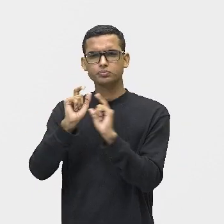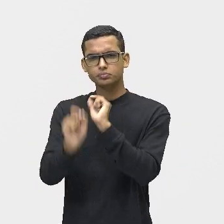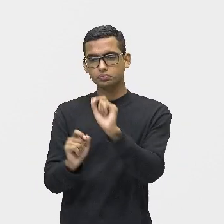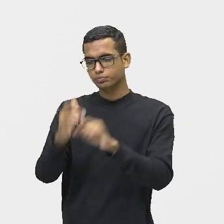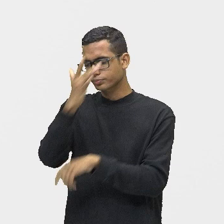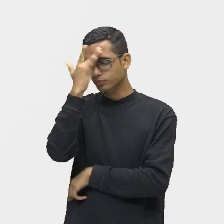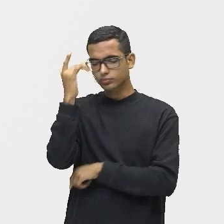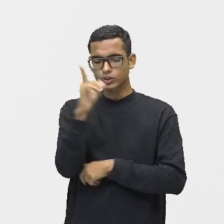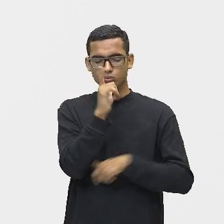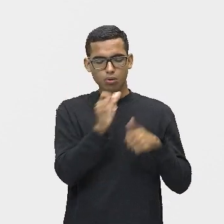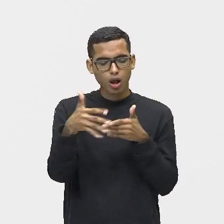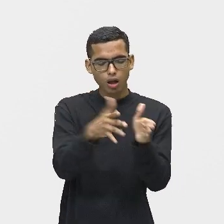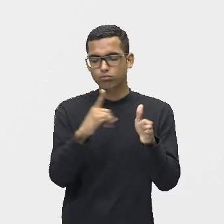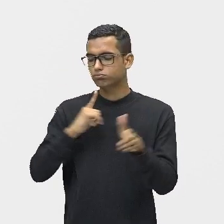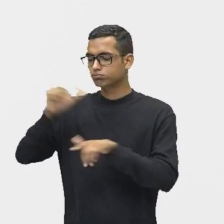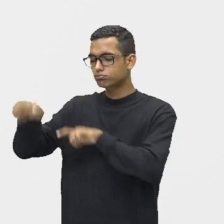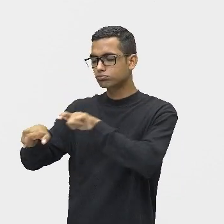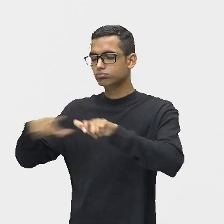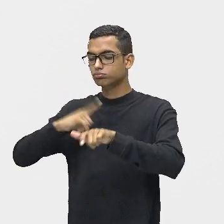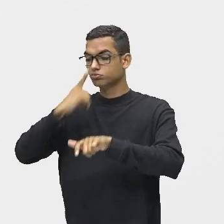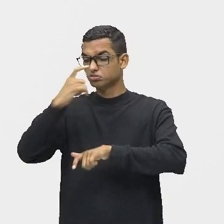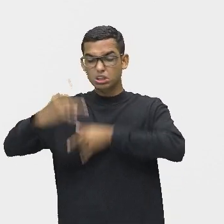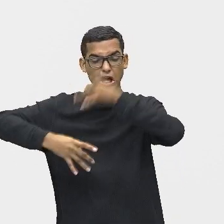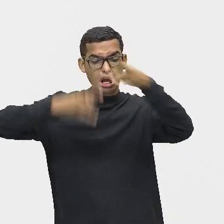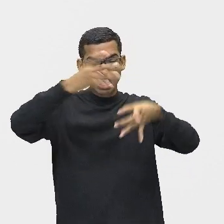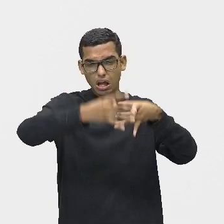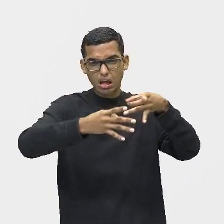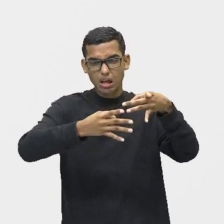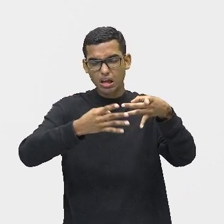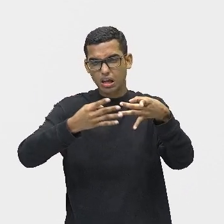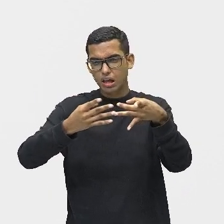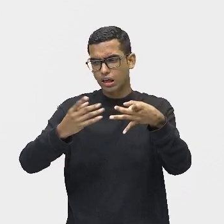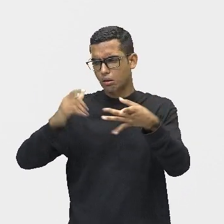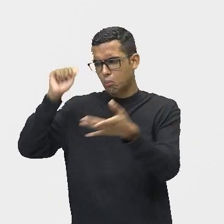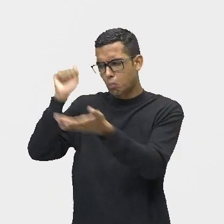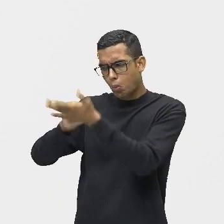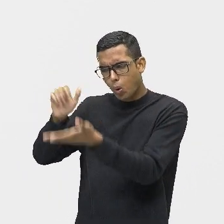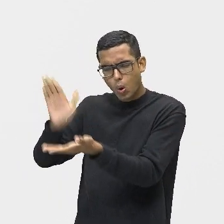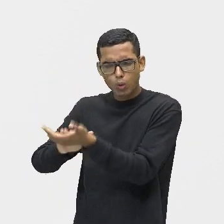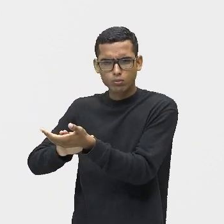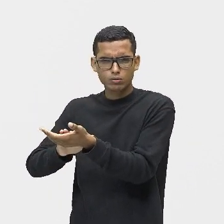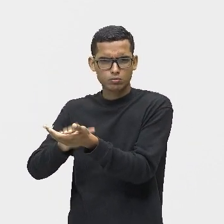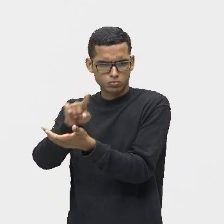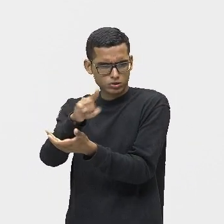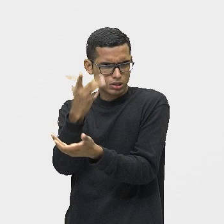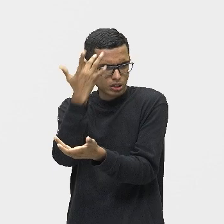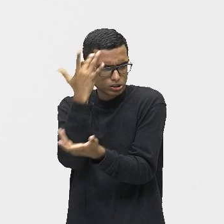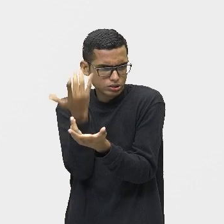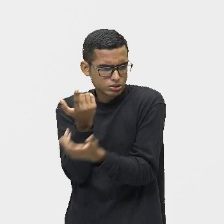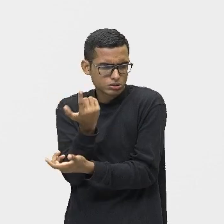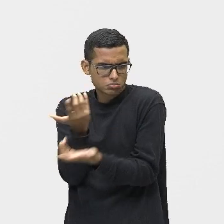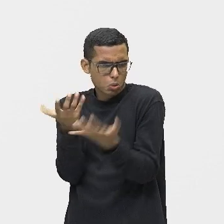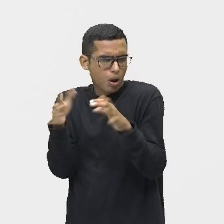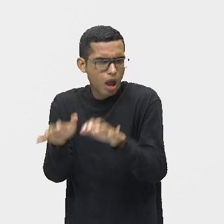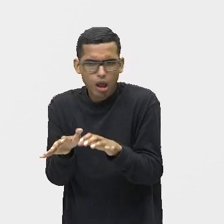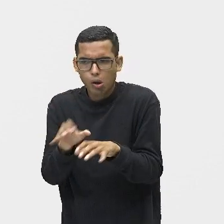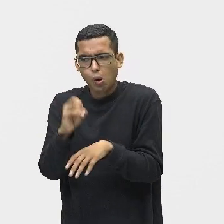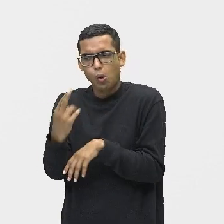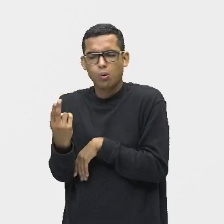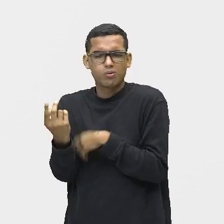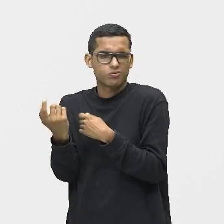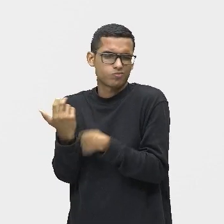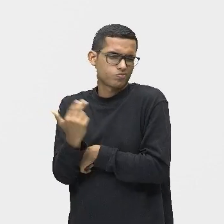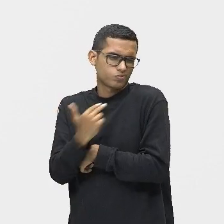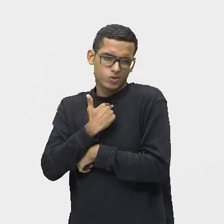então você tem que apresentar os argumentos aí para que essa multa não seja aplicada, certo? Então você poderia dizer, muitas